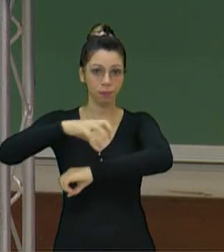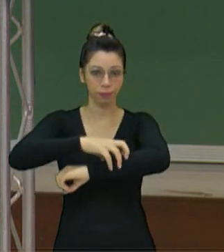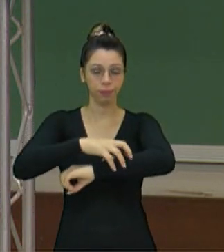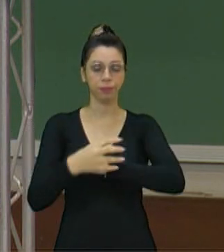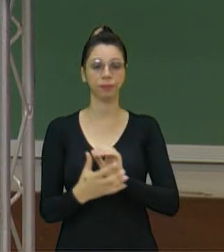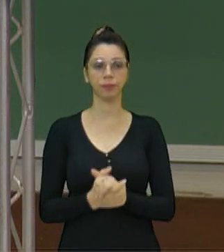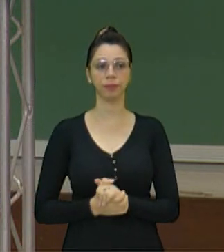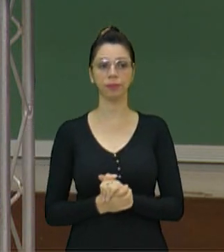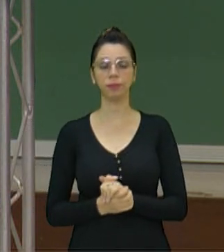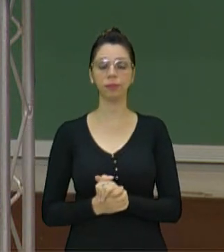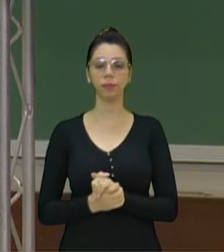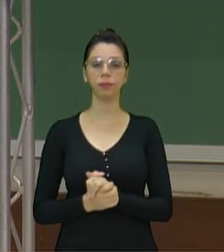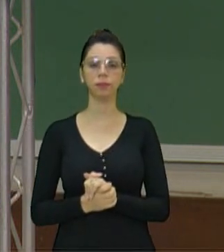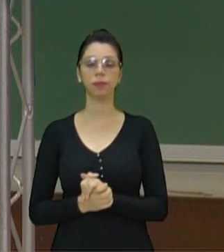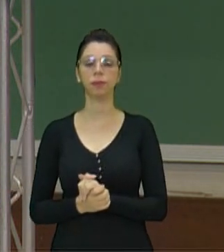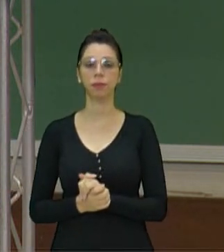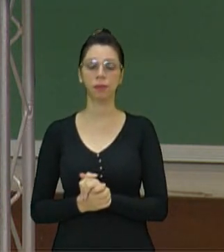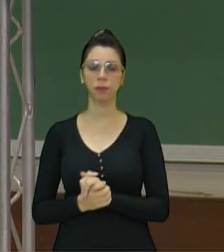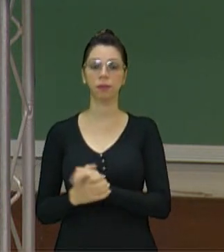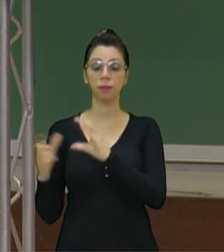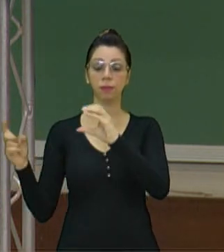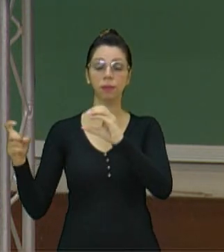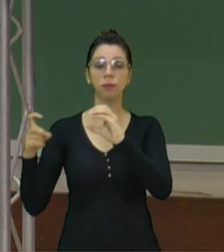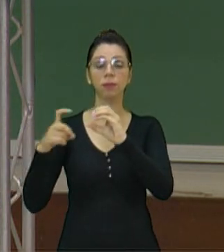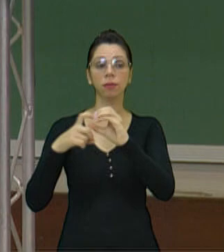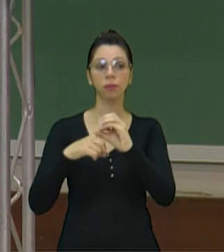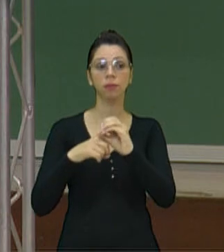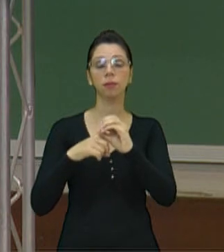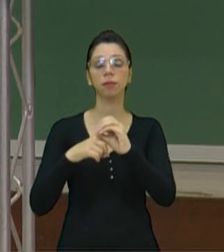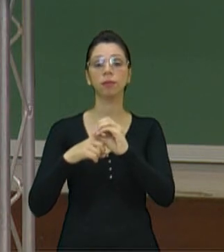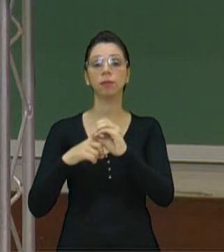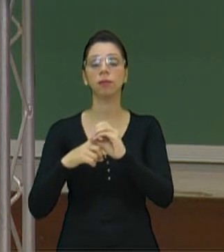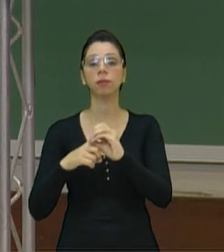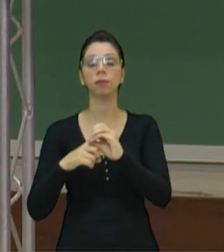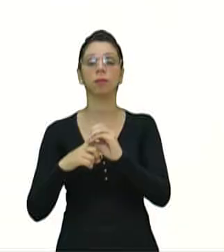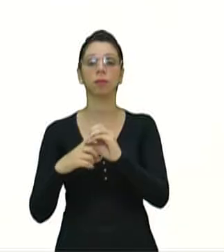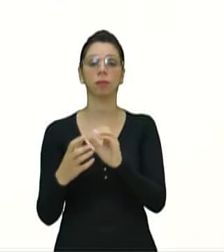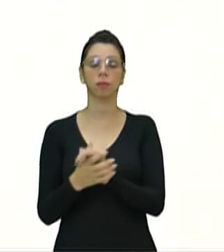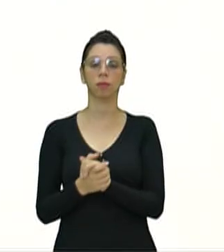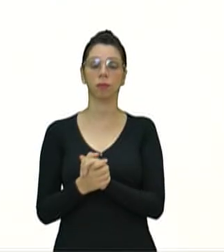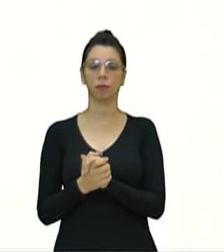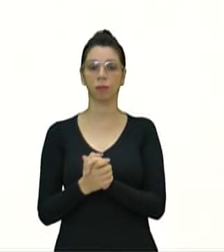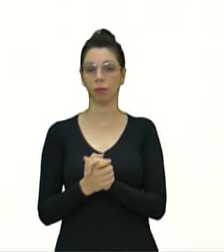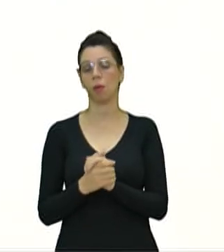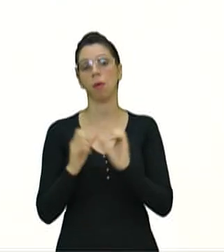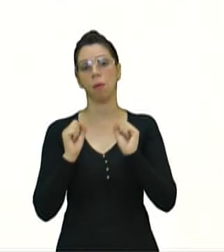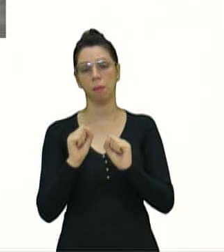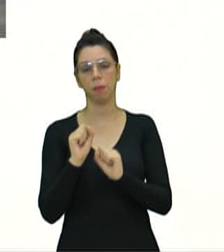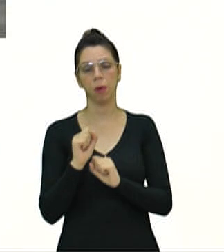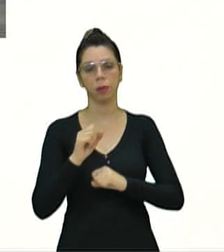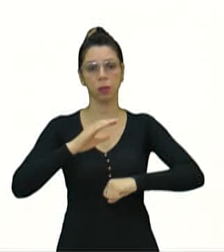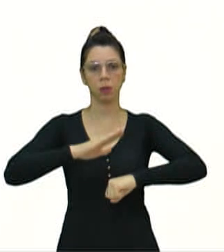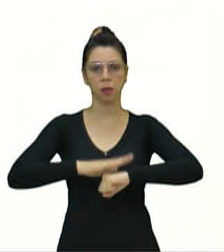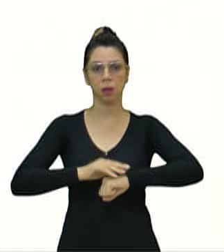Essa fecundação ela pode ocorrer na forma de autofecundação, onde o indivíduo se autofecunda,